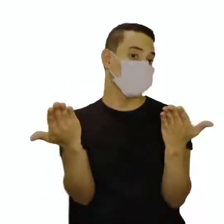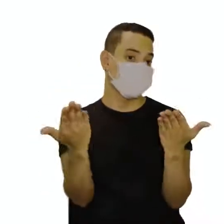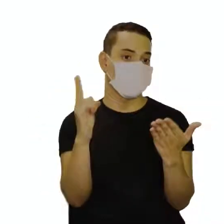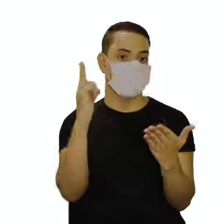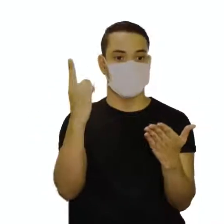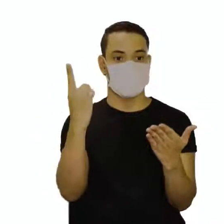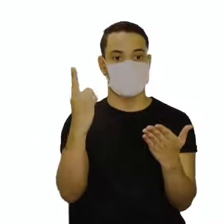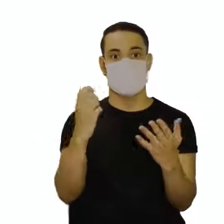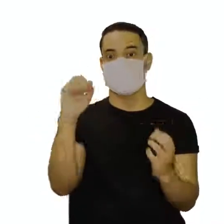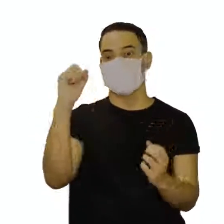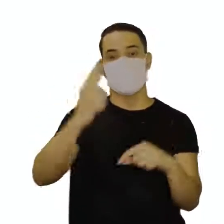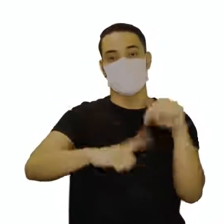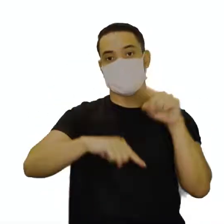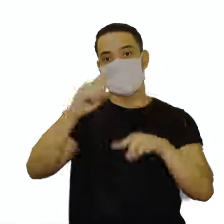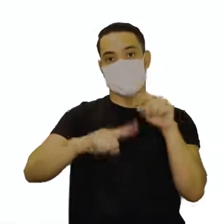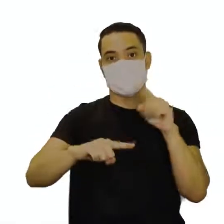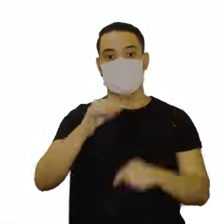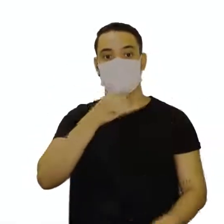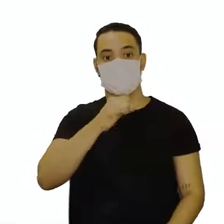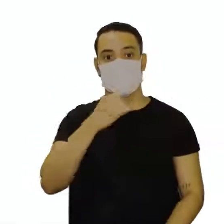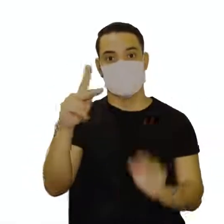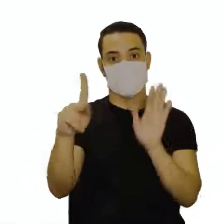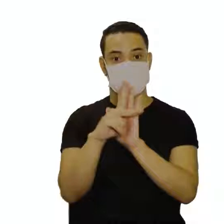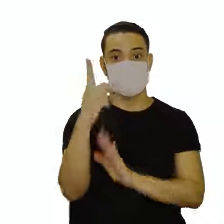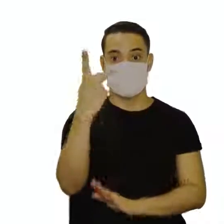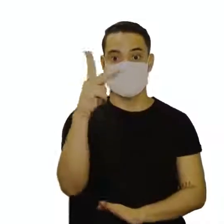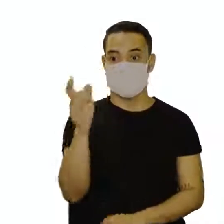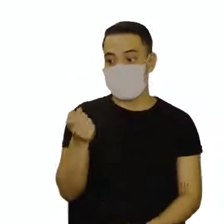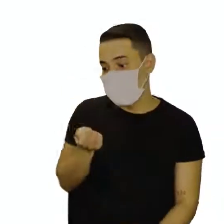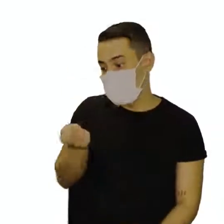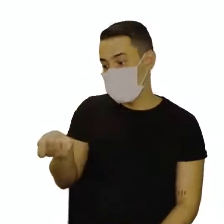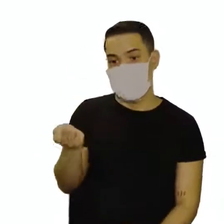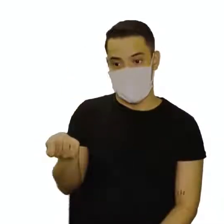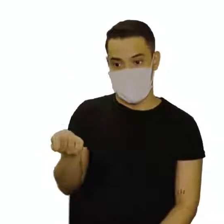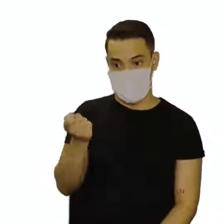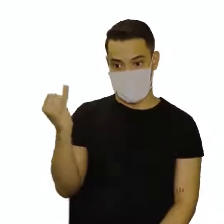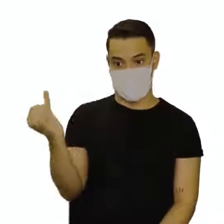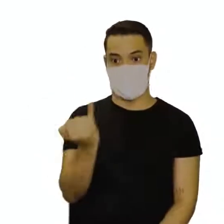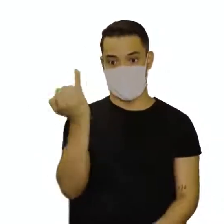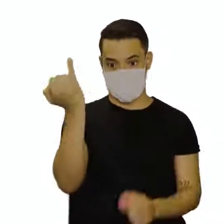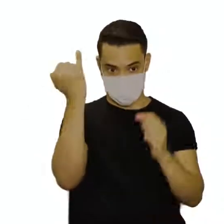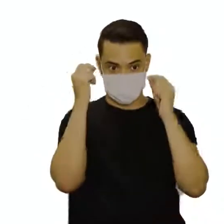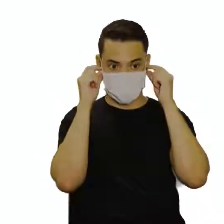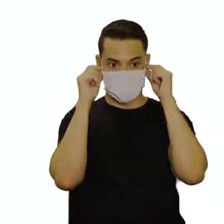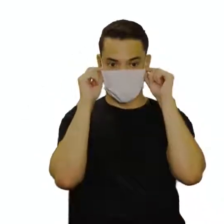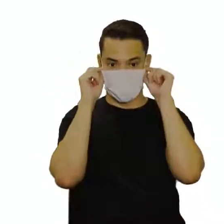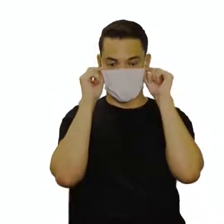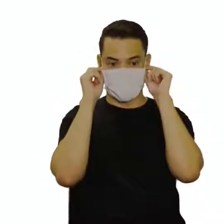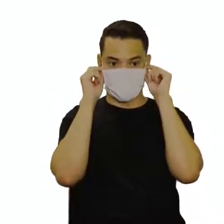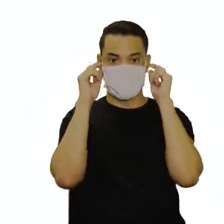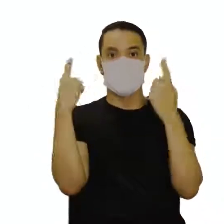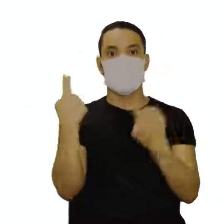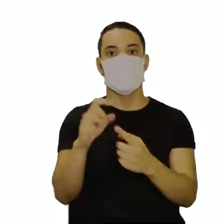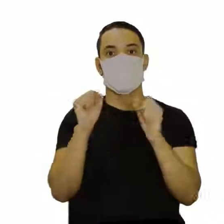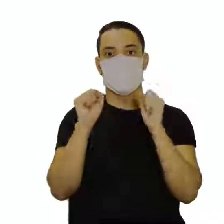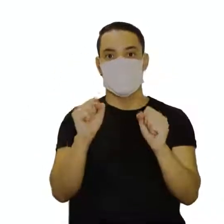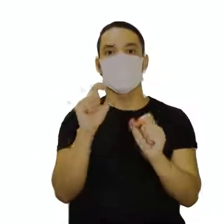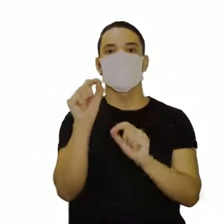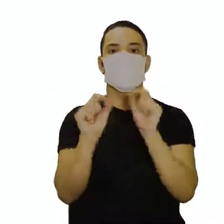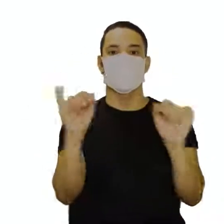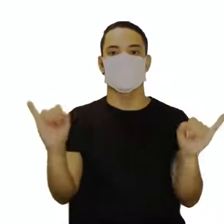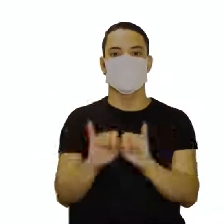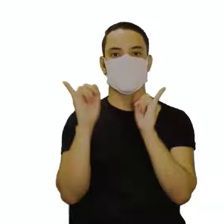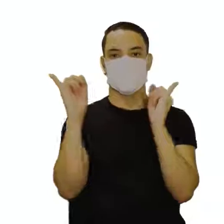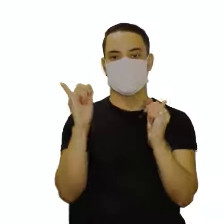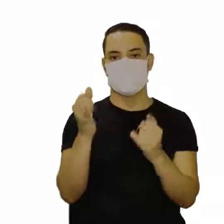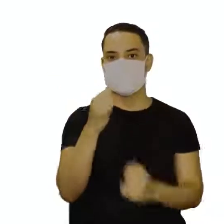um eletrodoméstico pode ser ligado. Isso aqui é importante, não ligar errado, que pode queimar ou danificar o